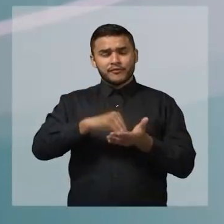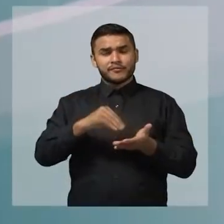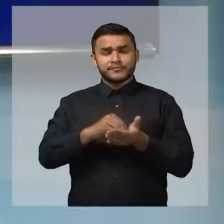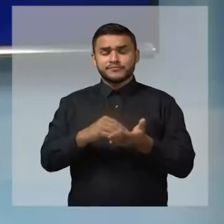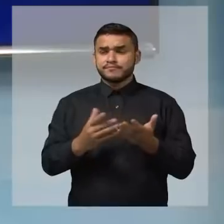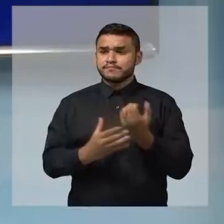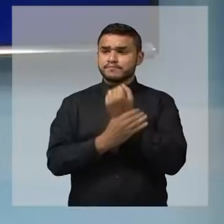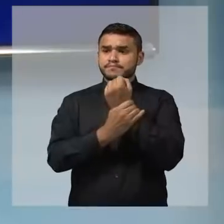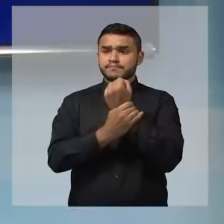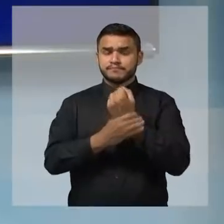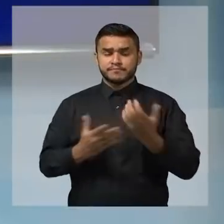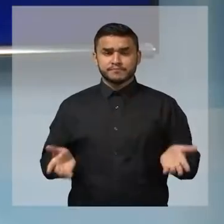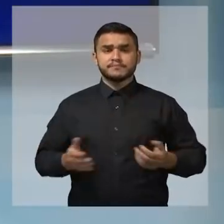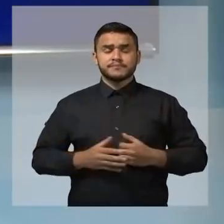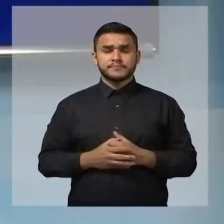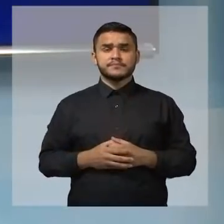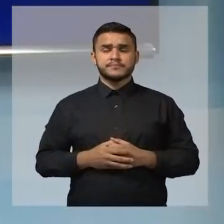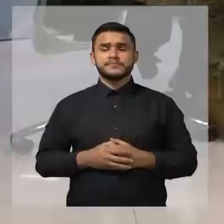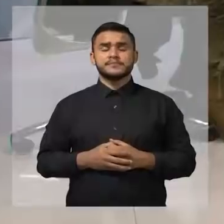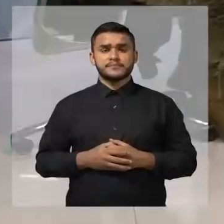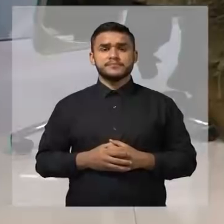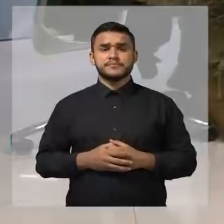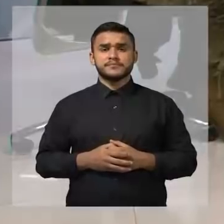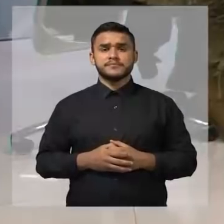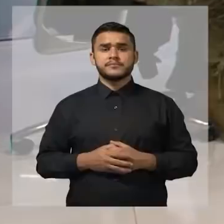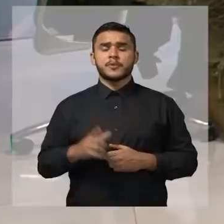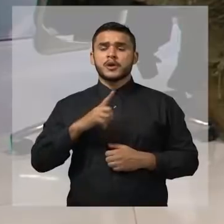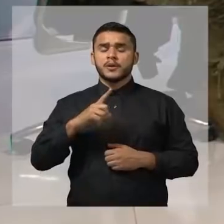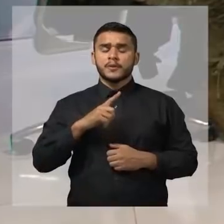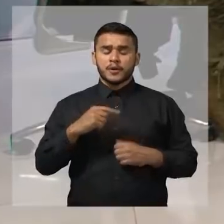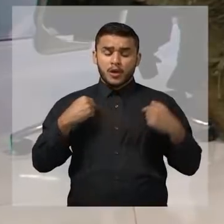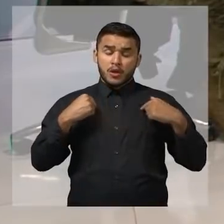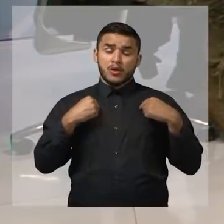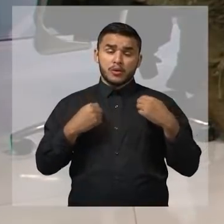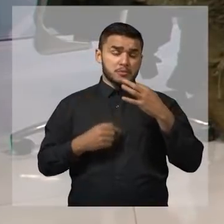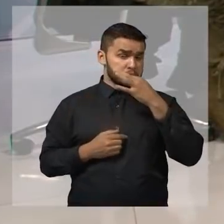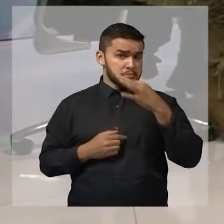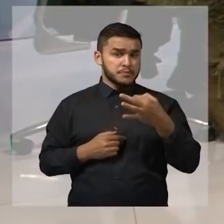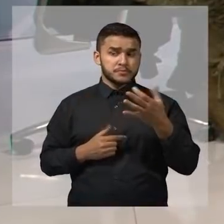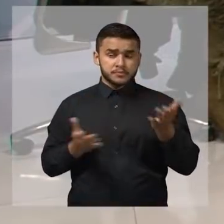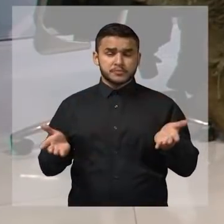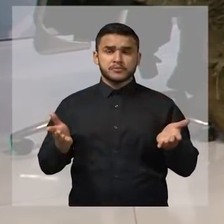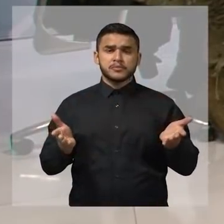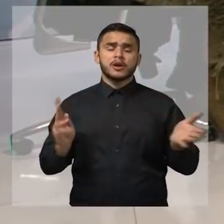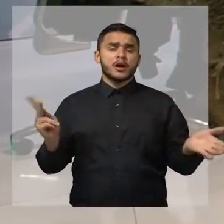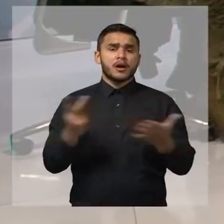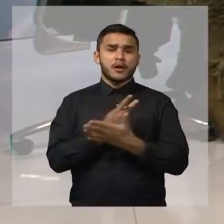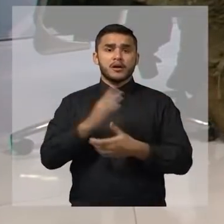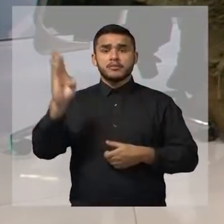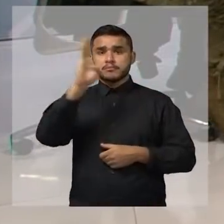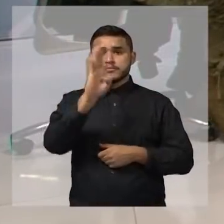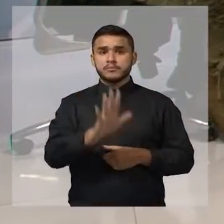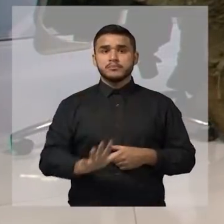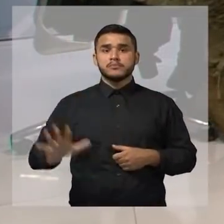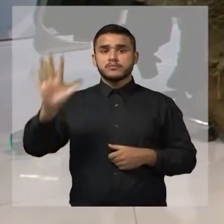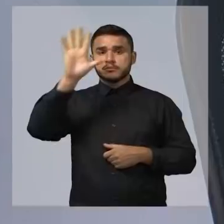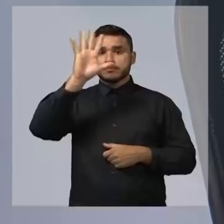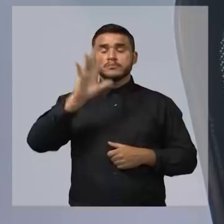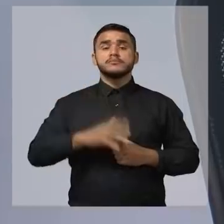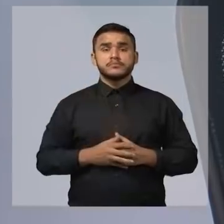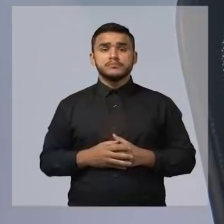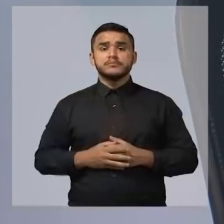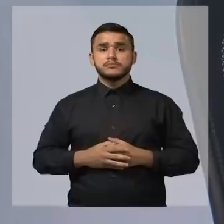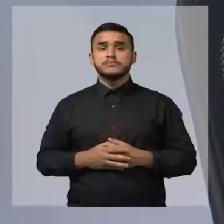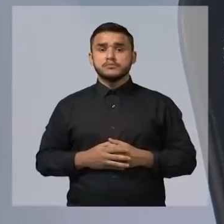O senhor encontrou isso? O que a gente encontrou foi o que é um fenômeno nacional, né? Nacional,